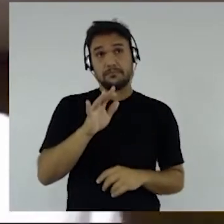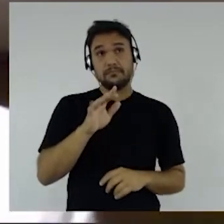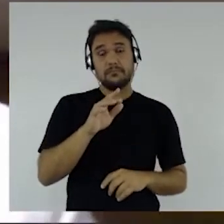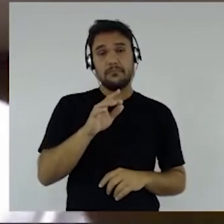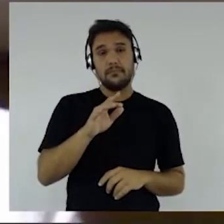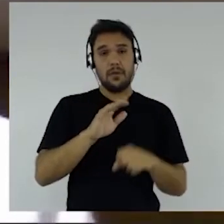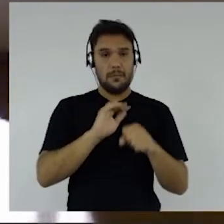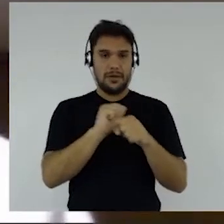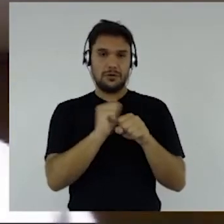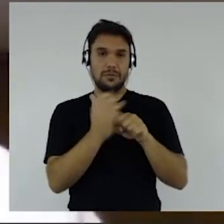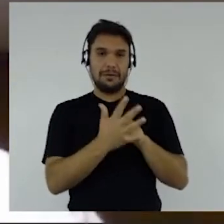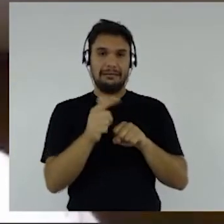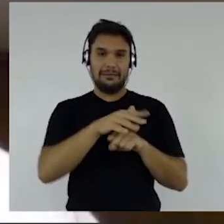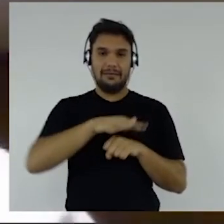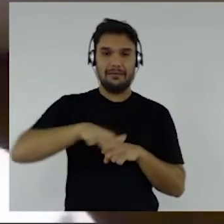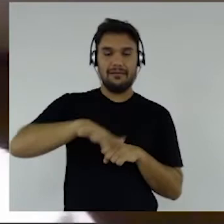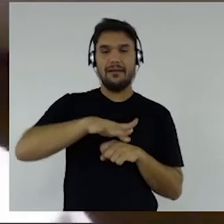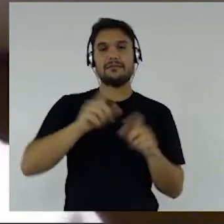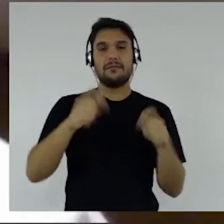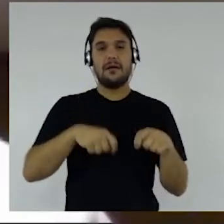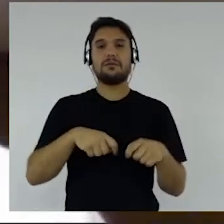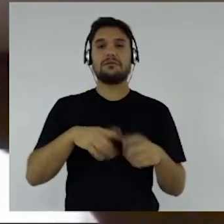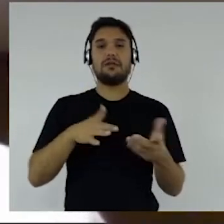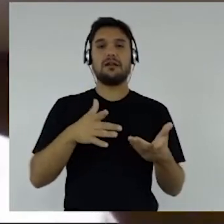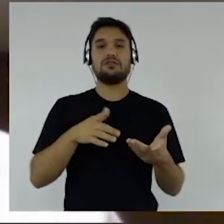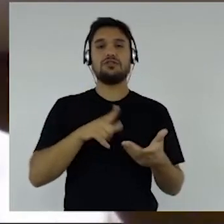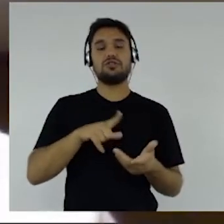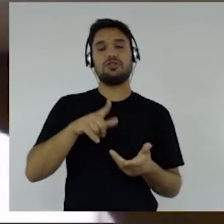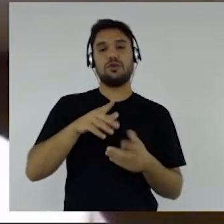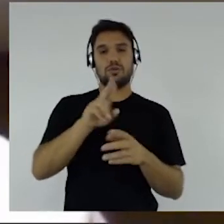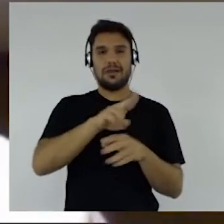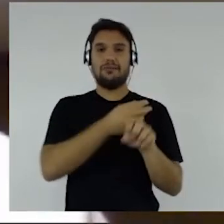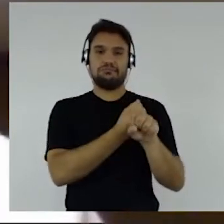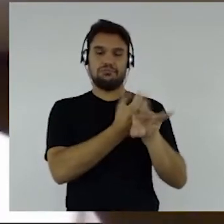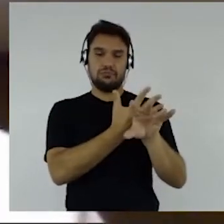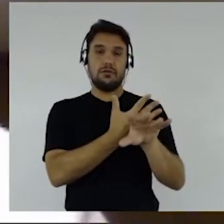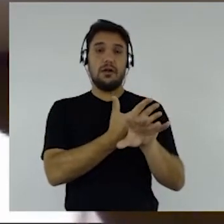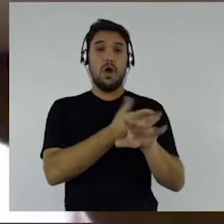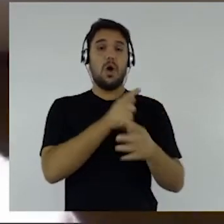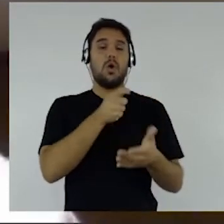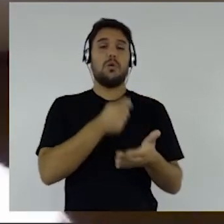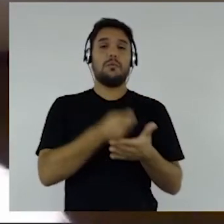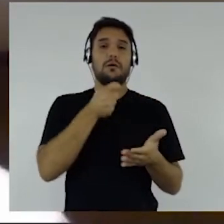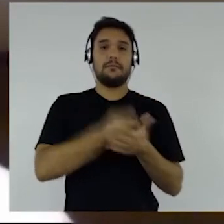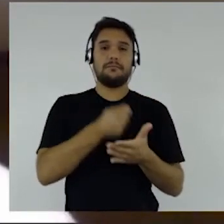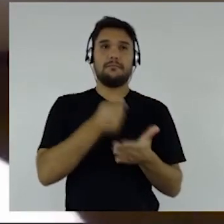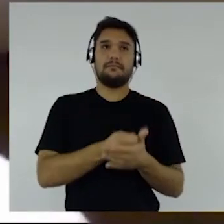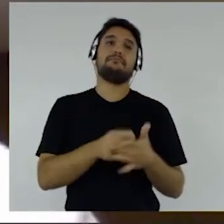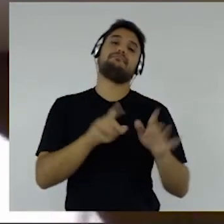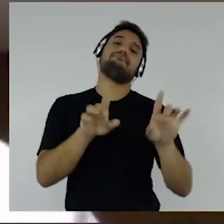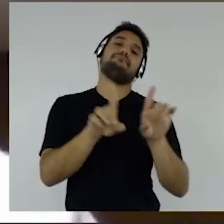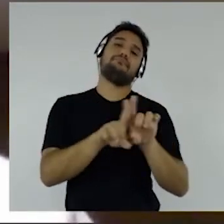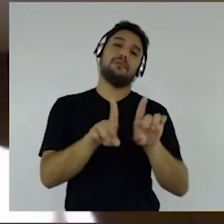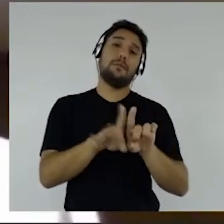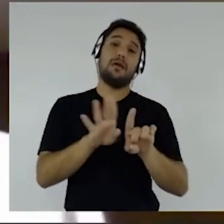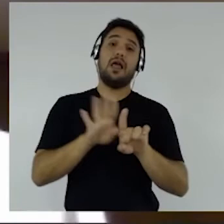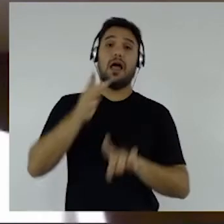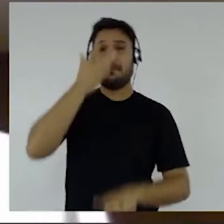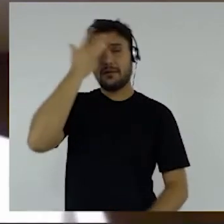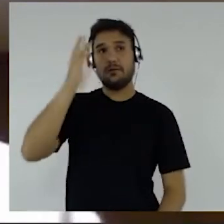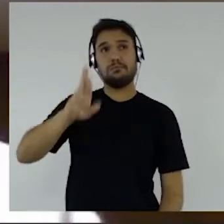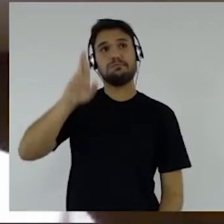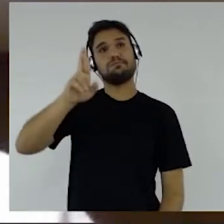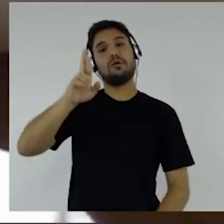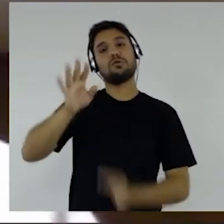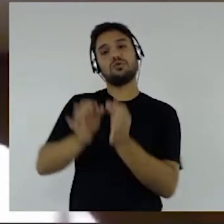pandemia, e mais adiante eu falo sobre a possibilidade ou não da videoconferência, obrigatoriamente é quem? A autoridade